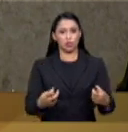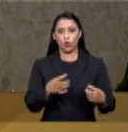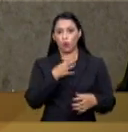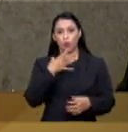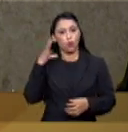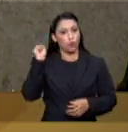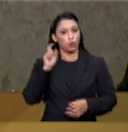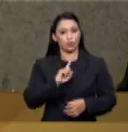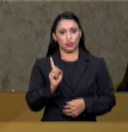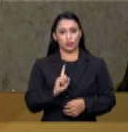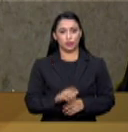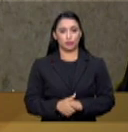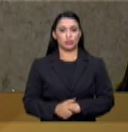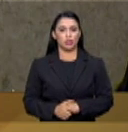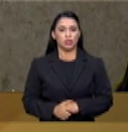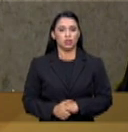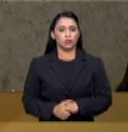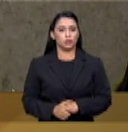segundo.